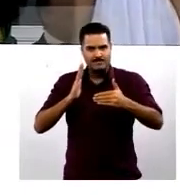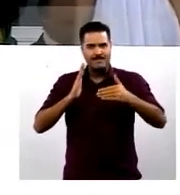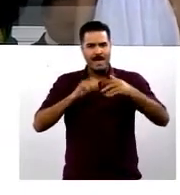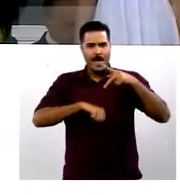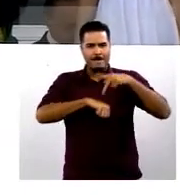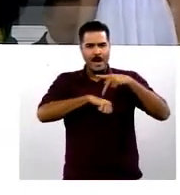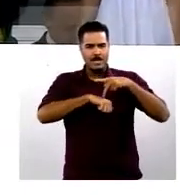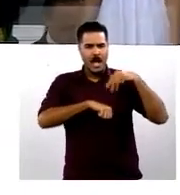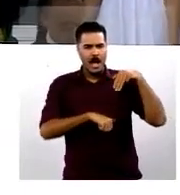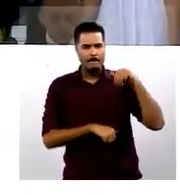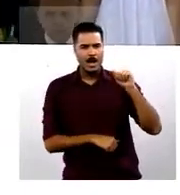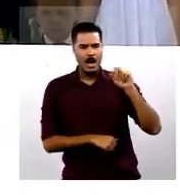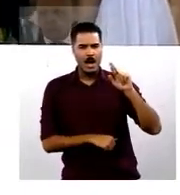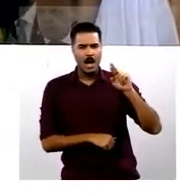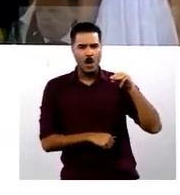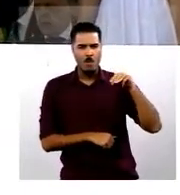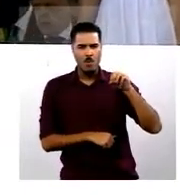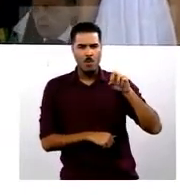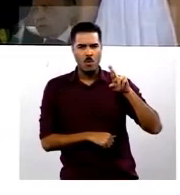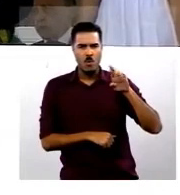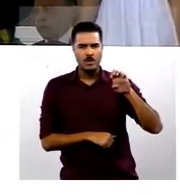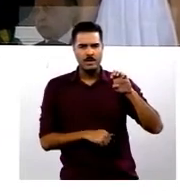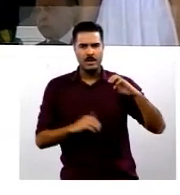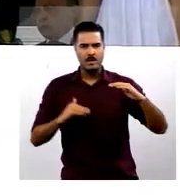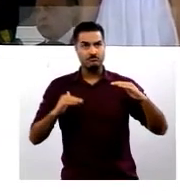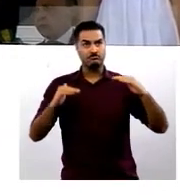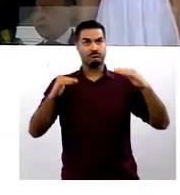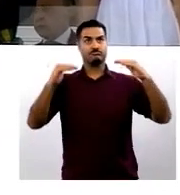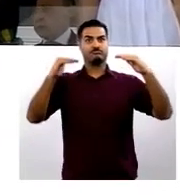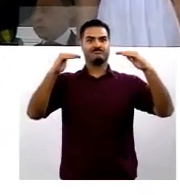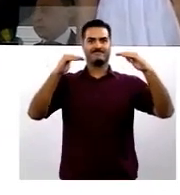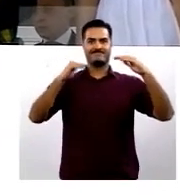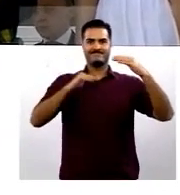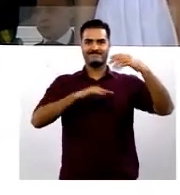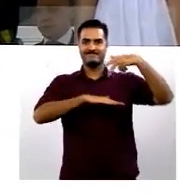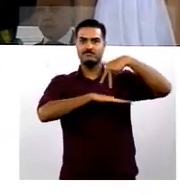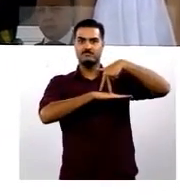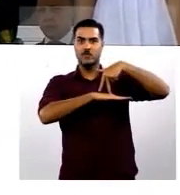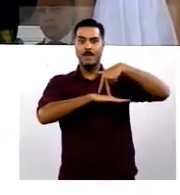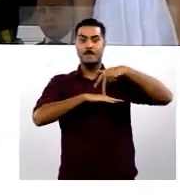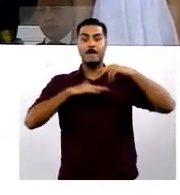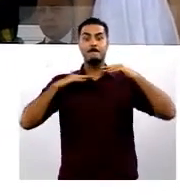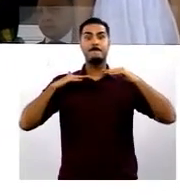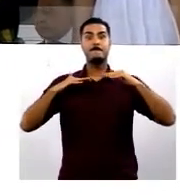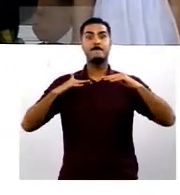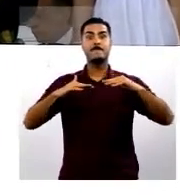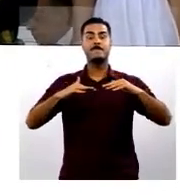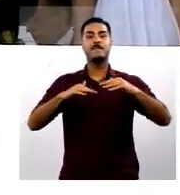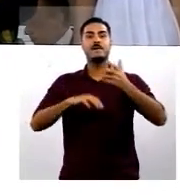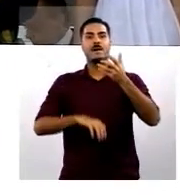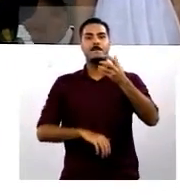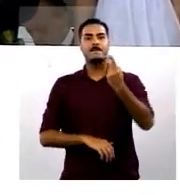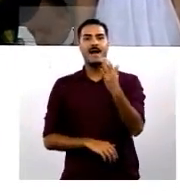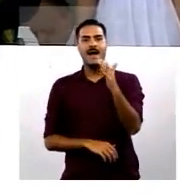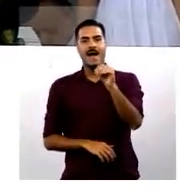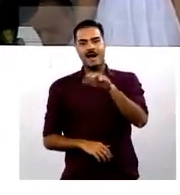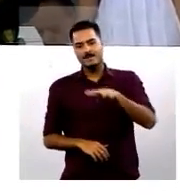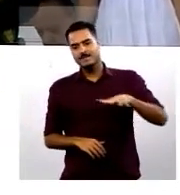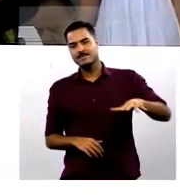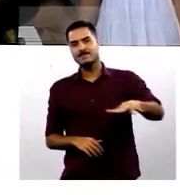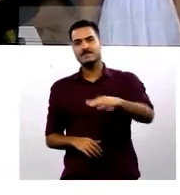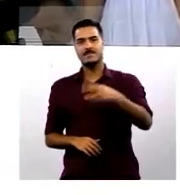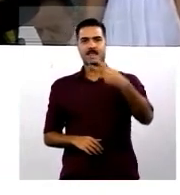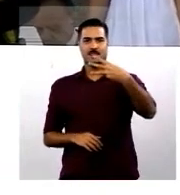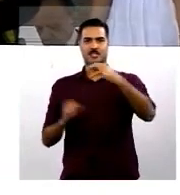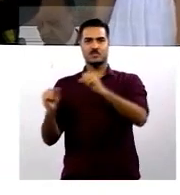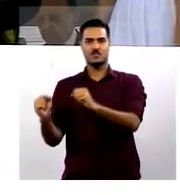elevada, assim, que tem uma vista geral para a Praça dos Três Poderes. E do outro lado, assim, do lado oposto,